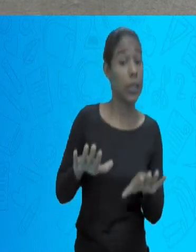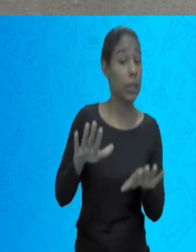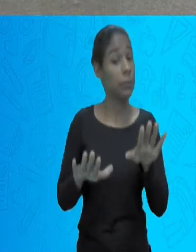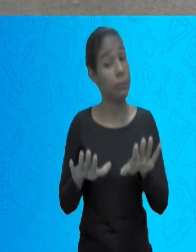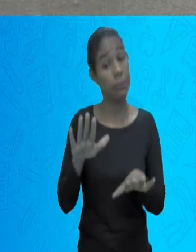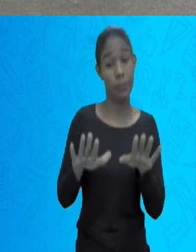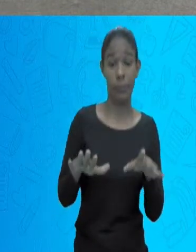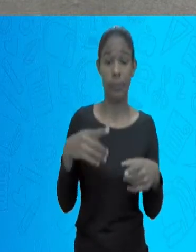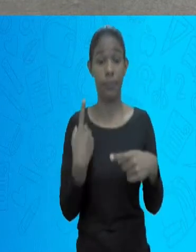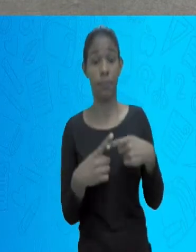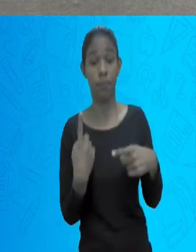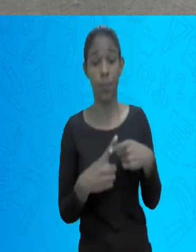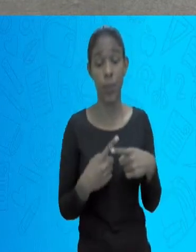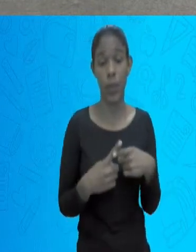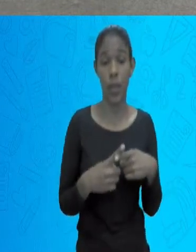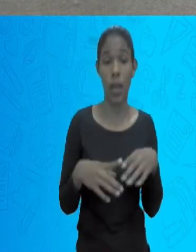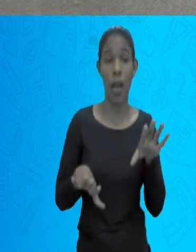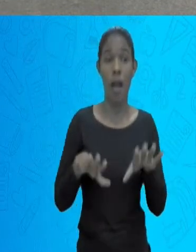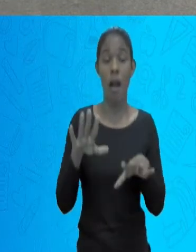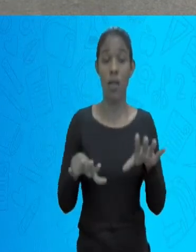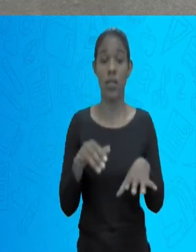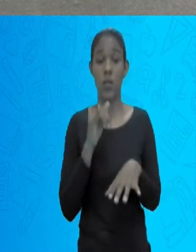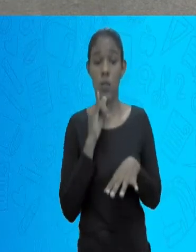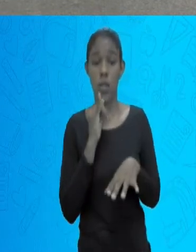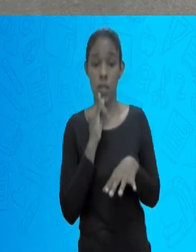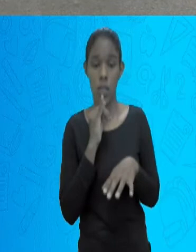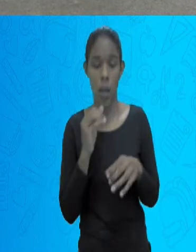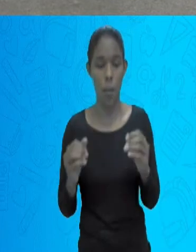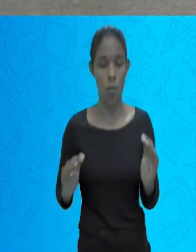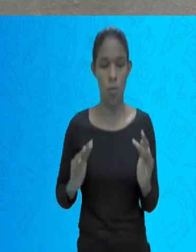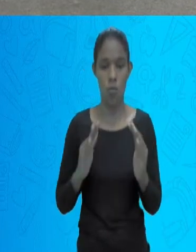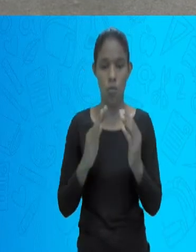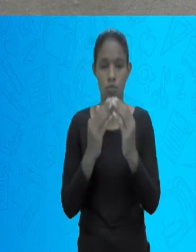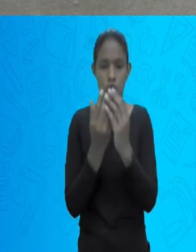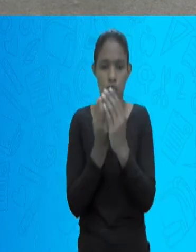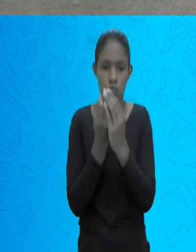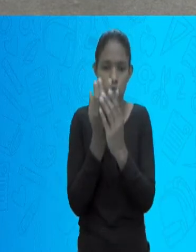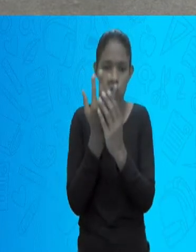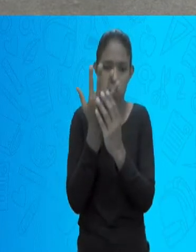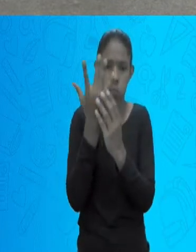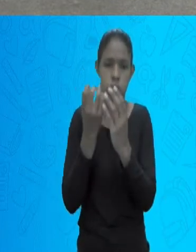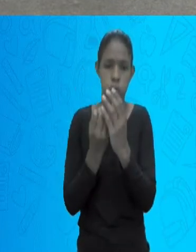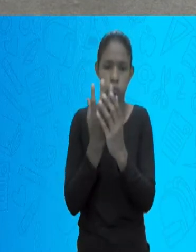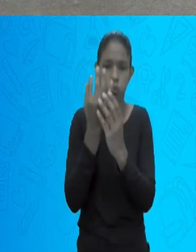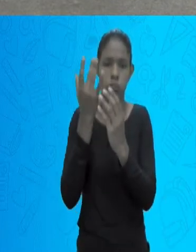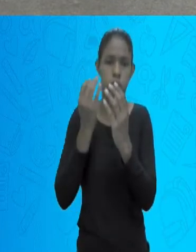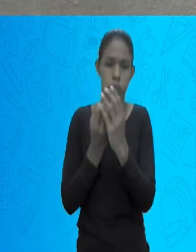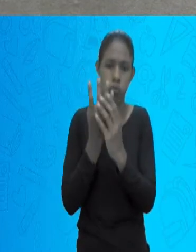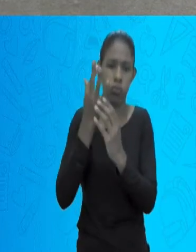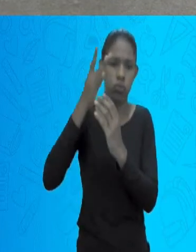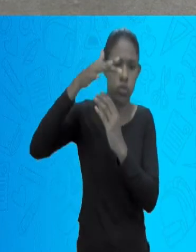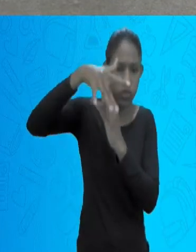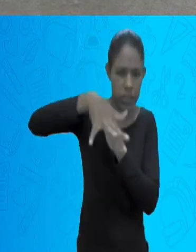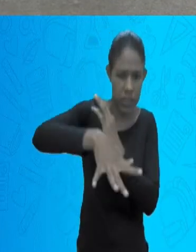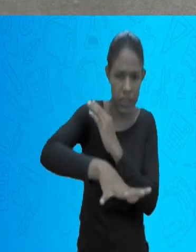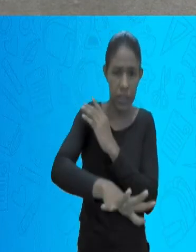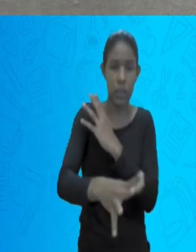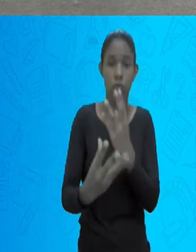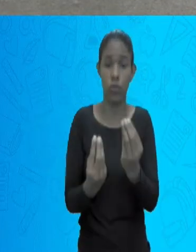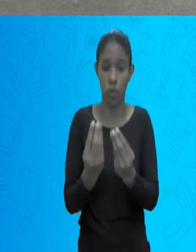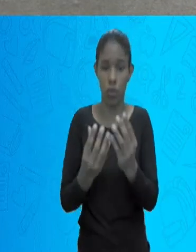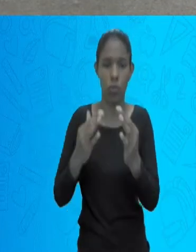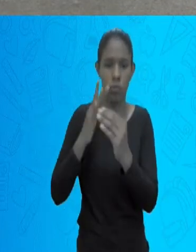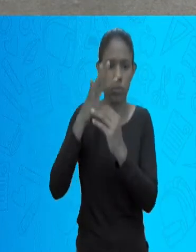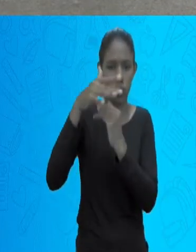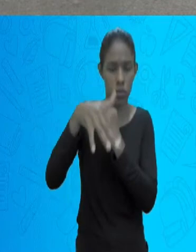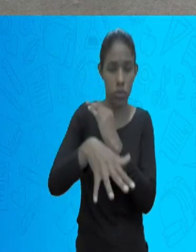de acordo com o passar dos anos. Demoram muito tempo para modificar uma paisagem. E